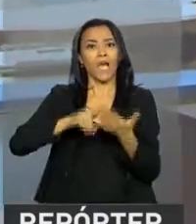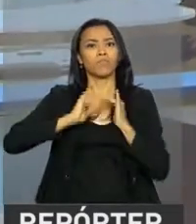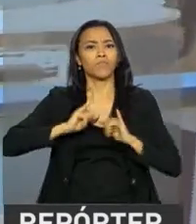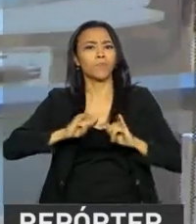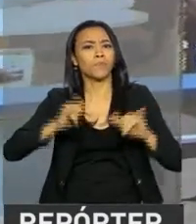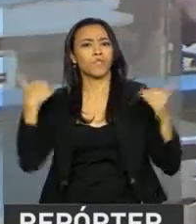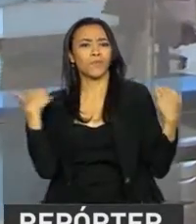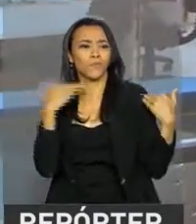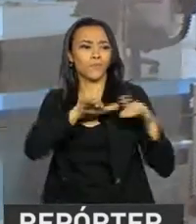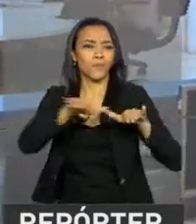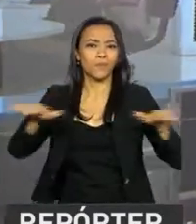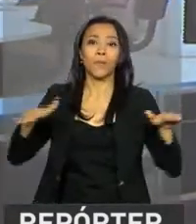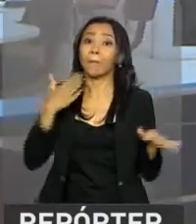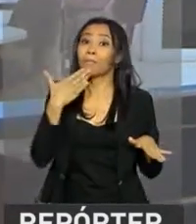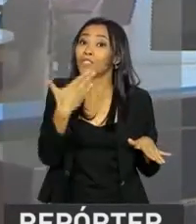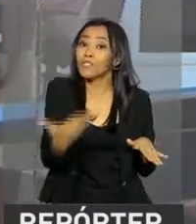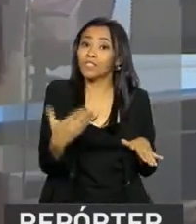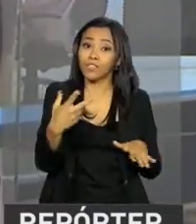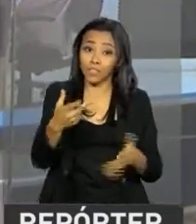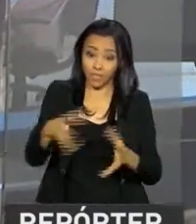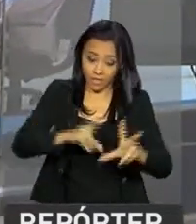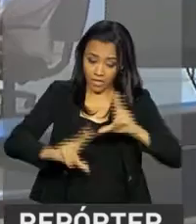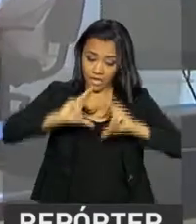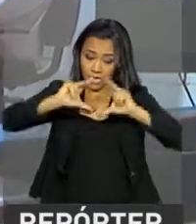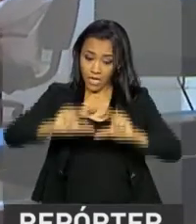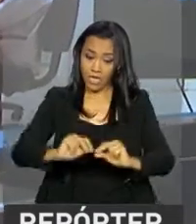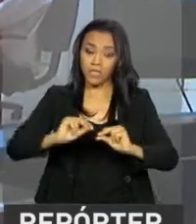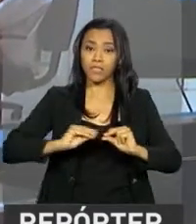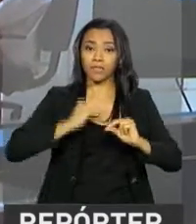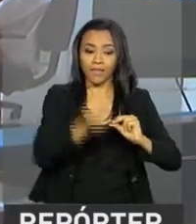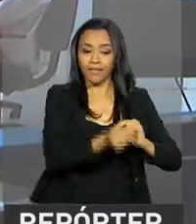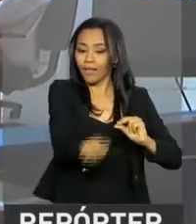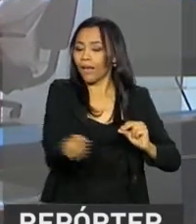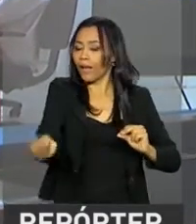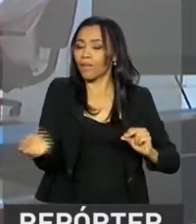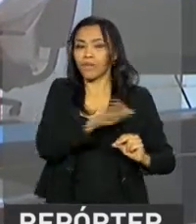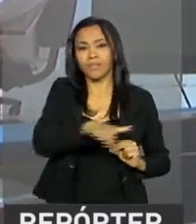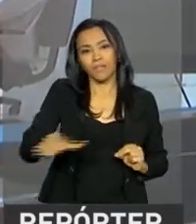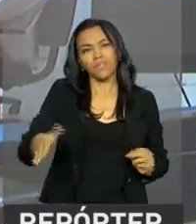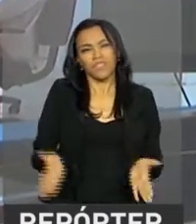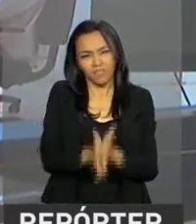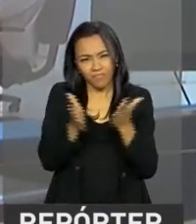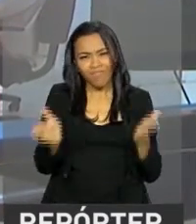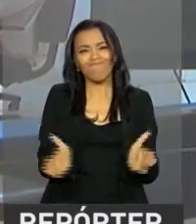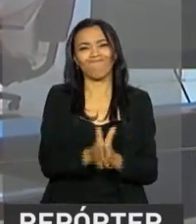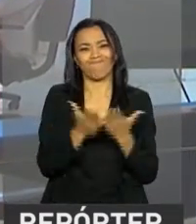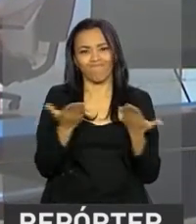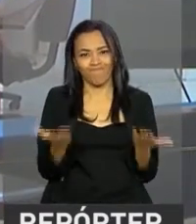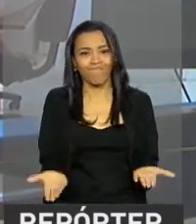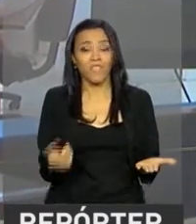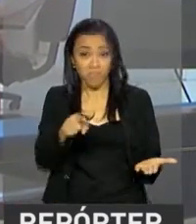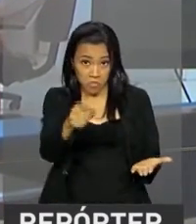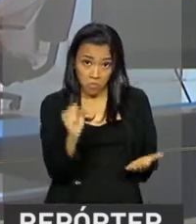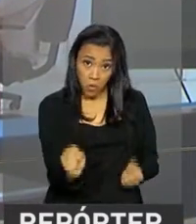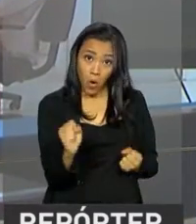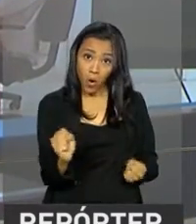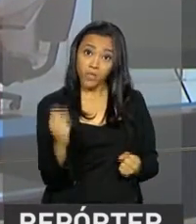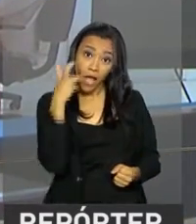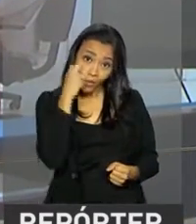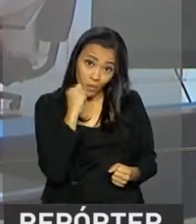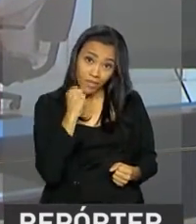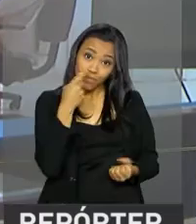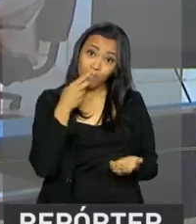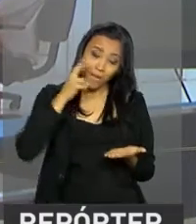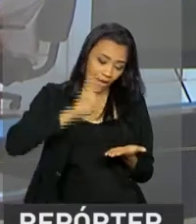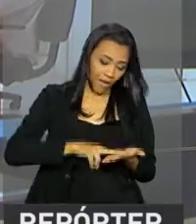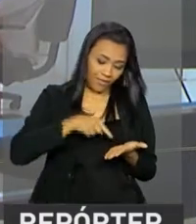os pedidos de presentes de crianças que se encontram em situação de vulnerabilidade social. E você pode adotar uma dessas